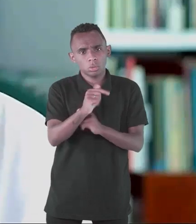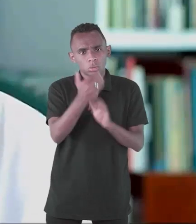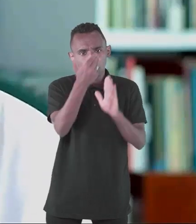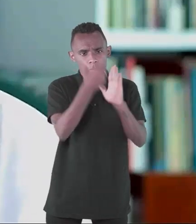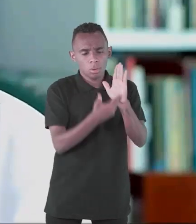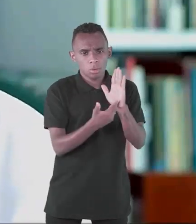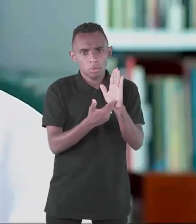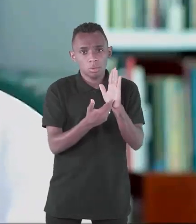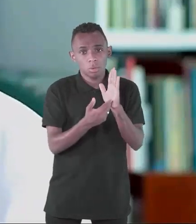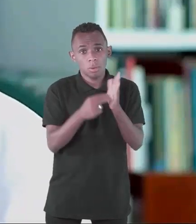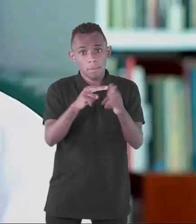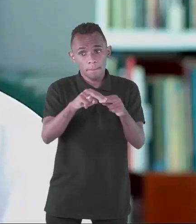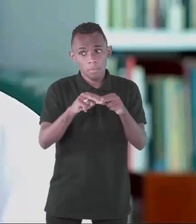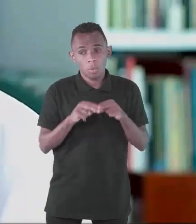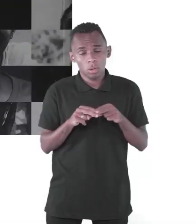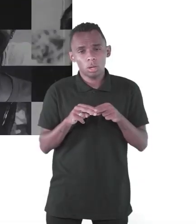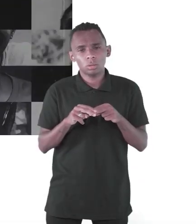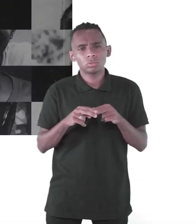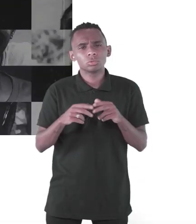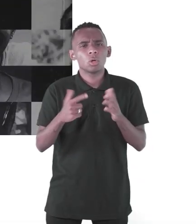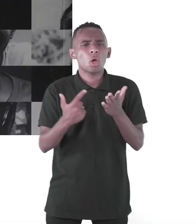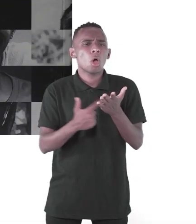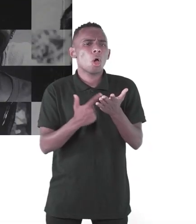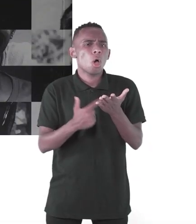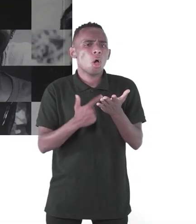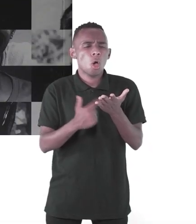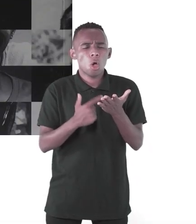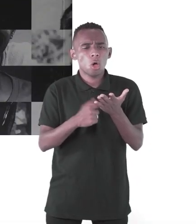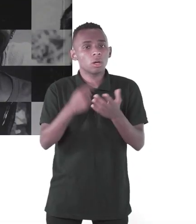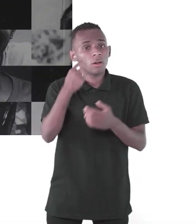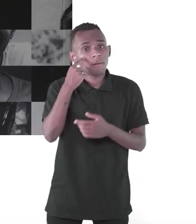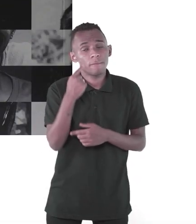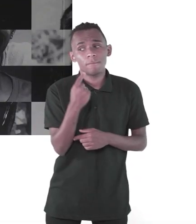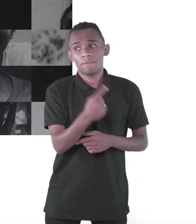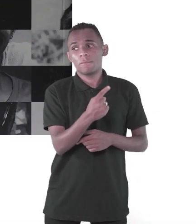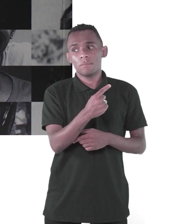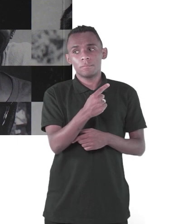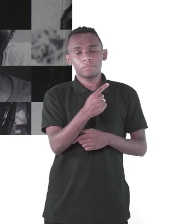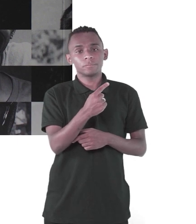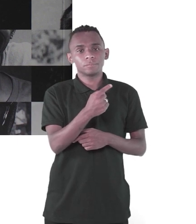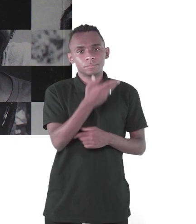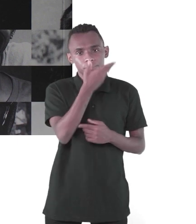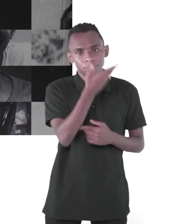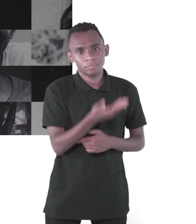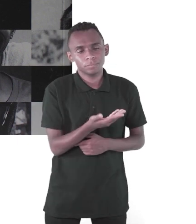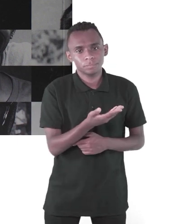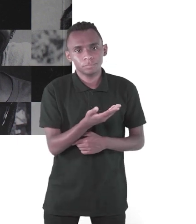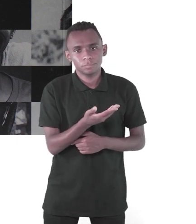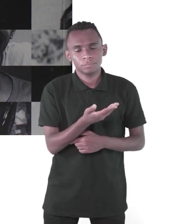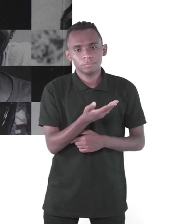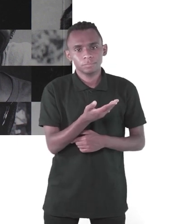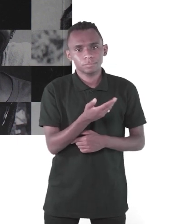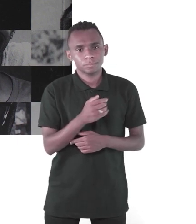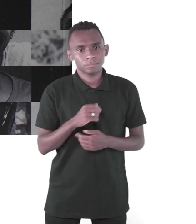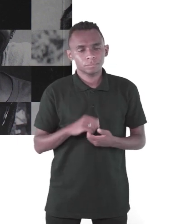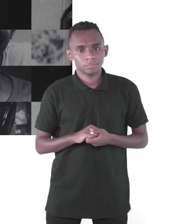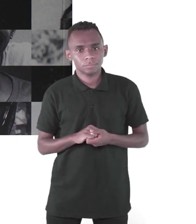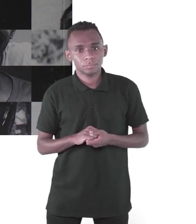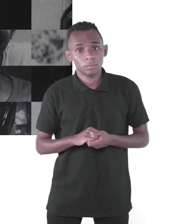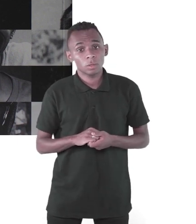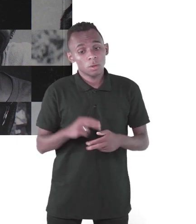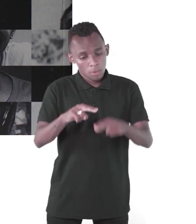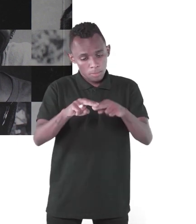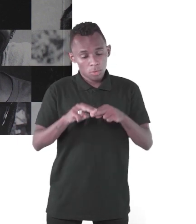Por causa deste livro que o Matheus vai colocar aí na capa agora, Vozes do Brasil, editado pela Edições